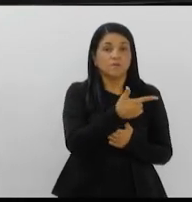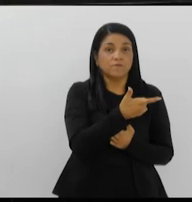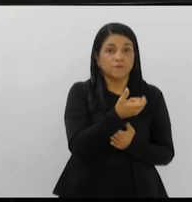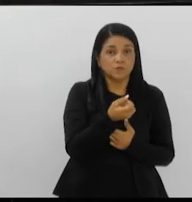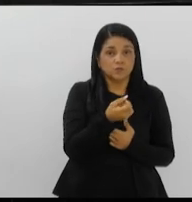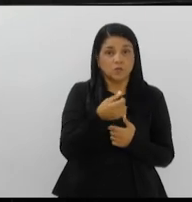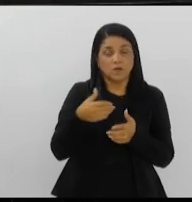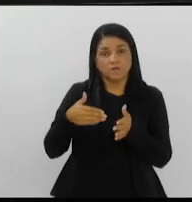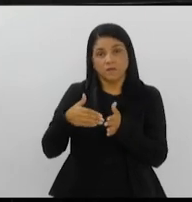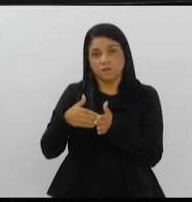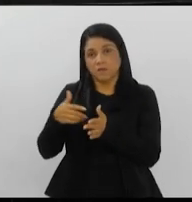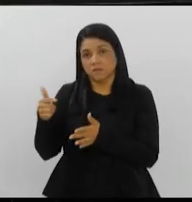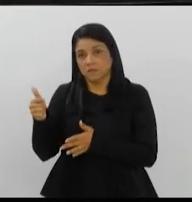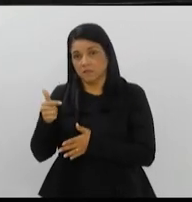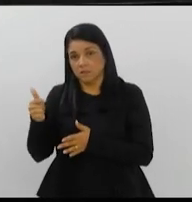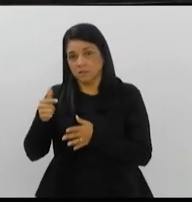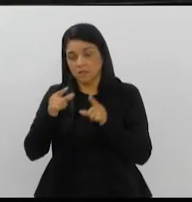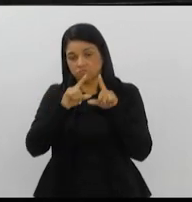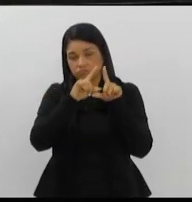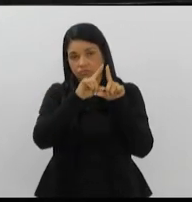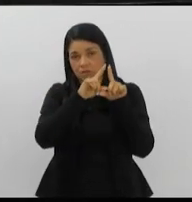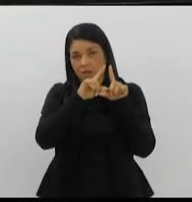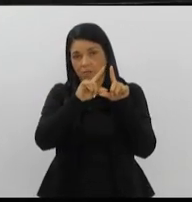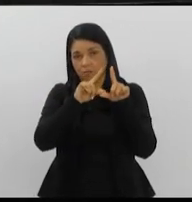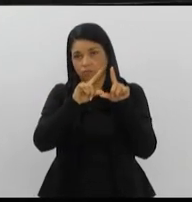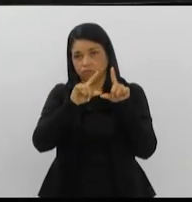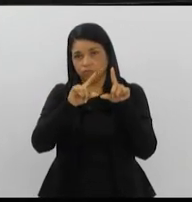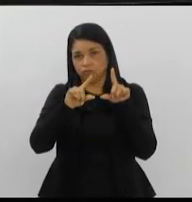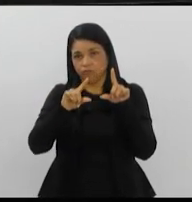escala descendente até